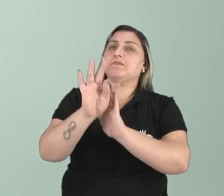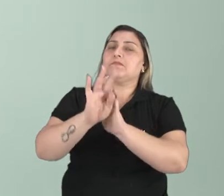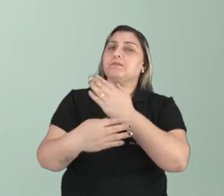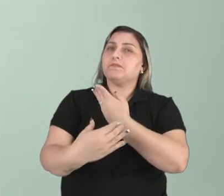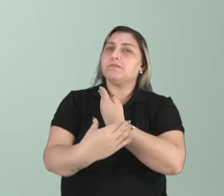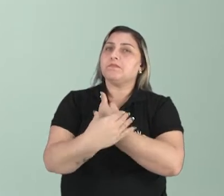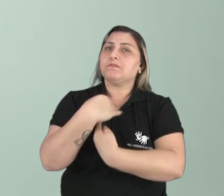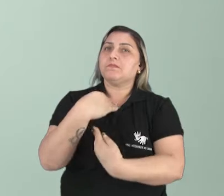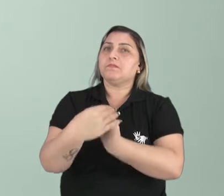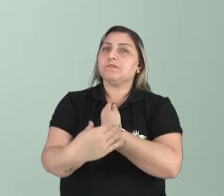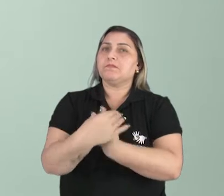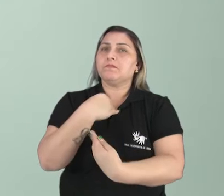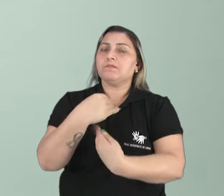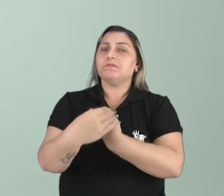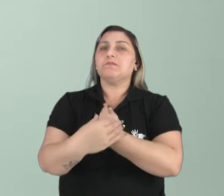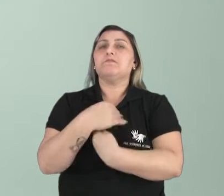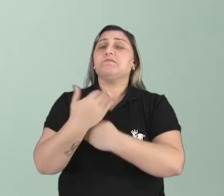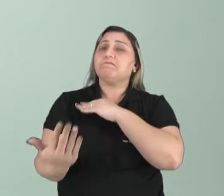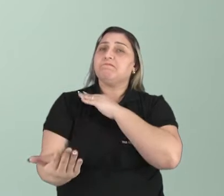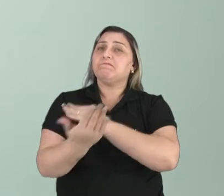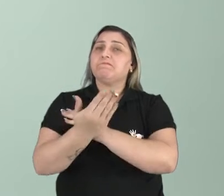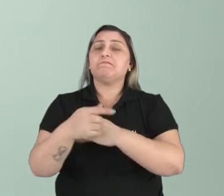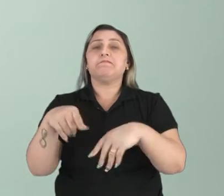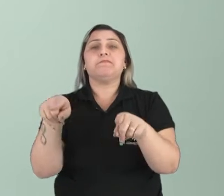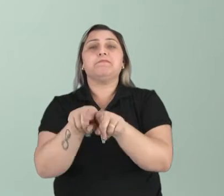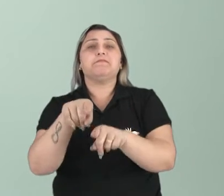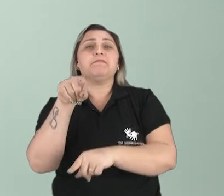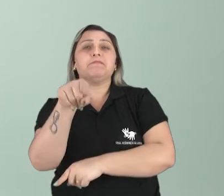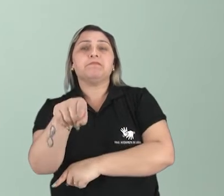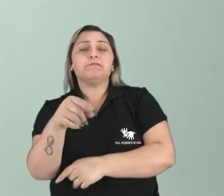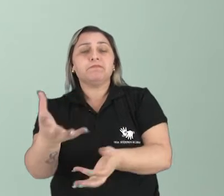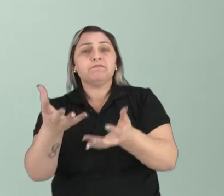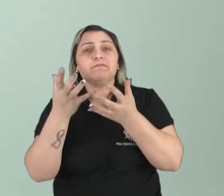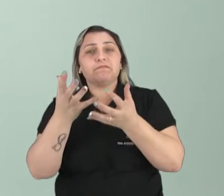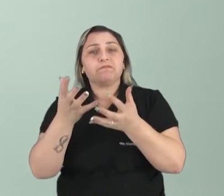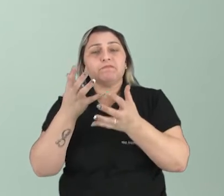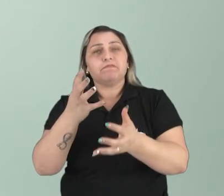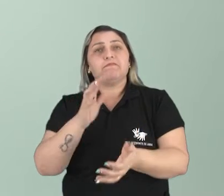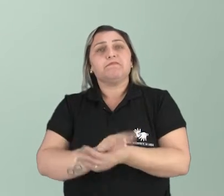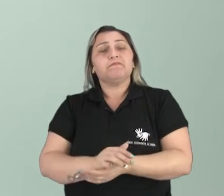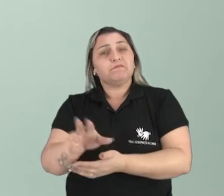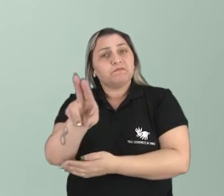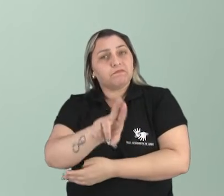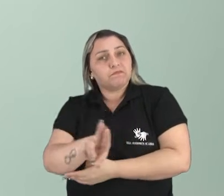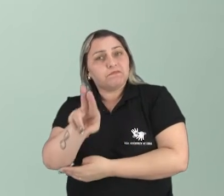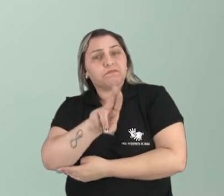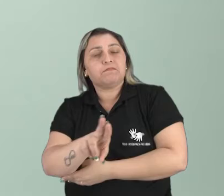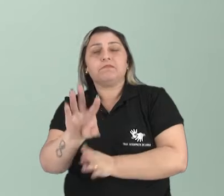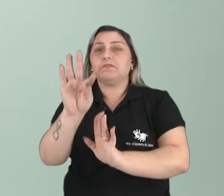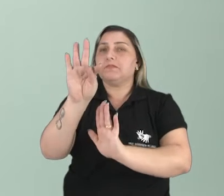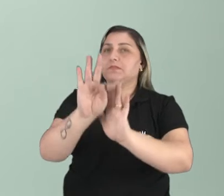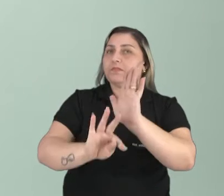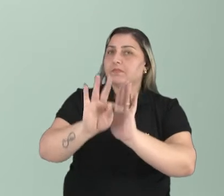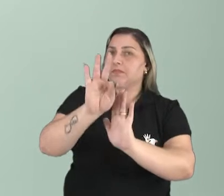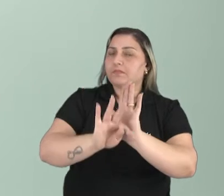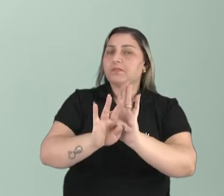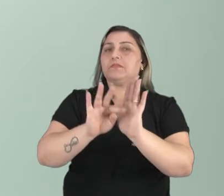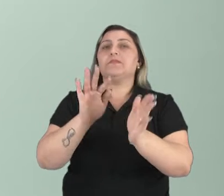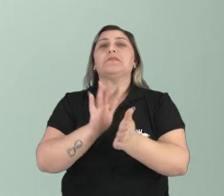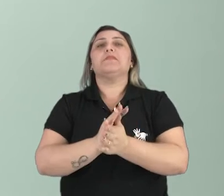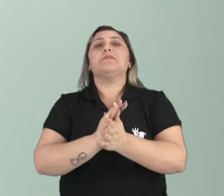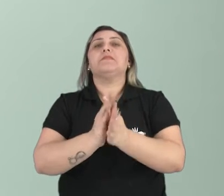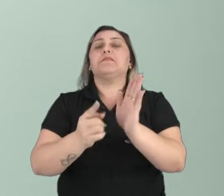nos orientando, nos conduzindo, também para você quiser printar, usar esses textos que são indicados